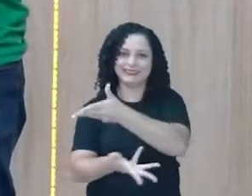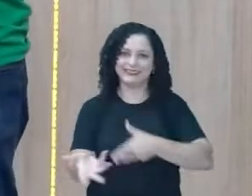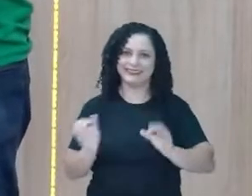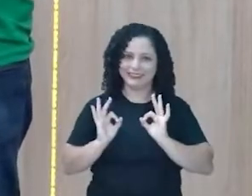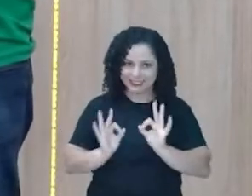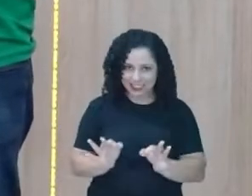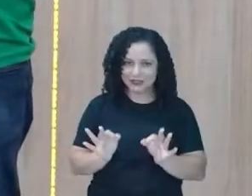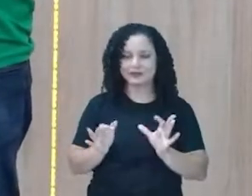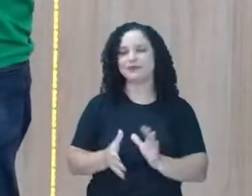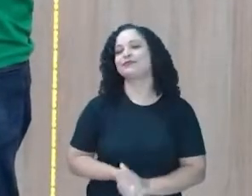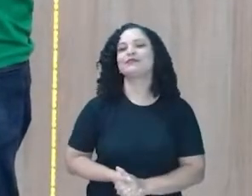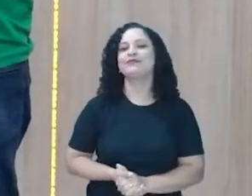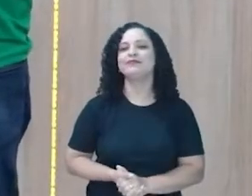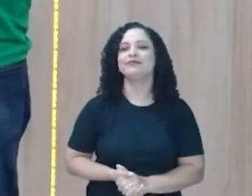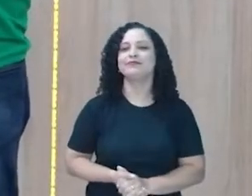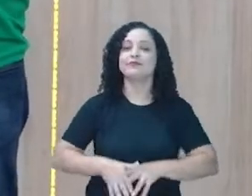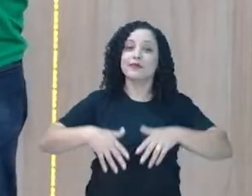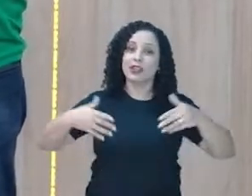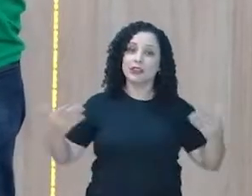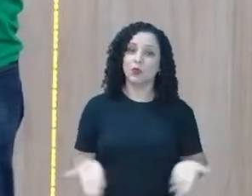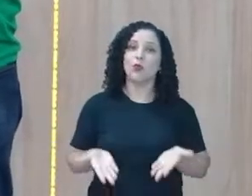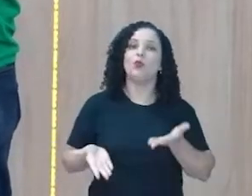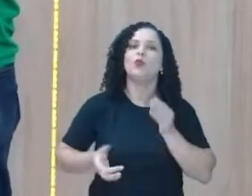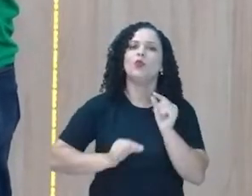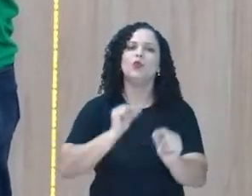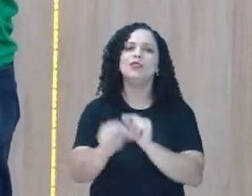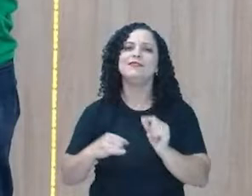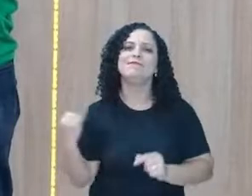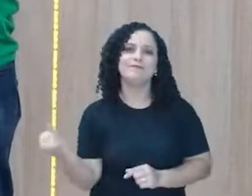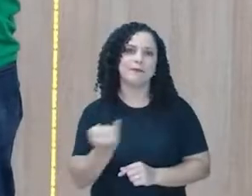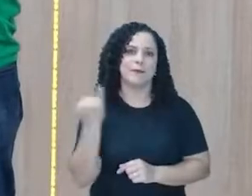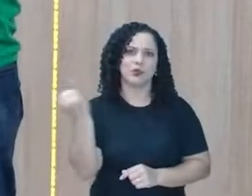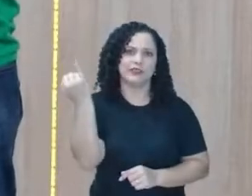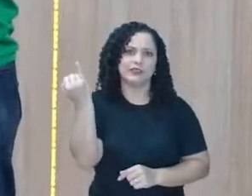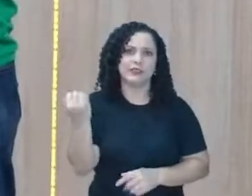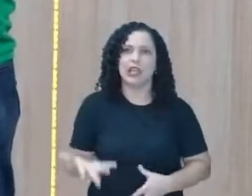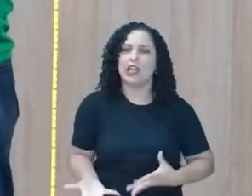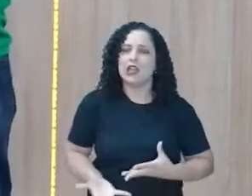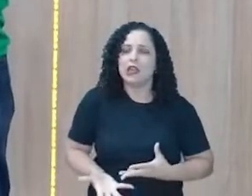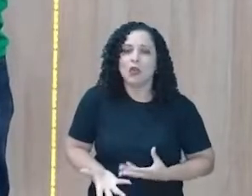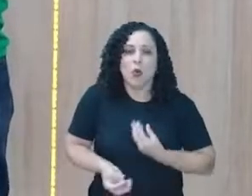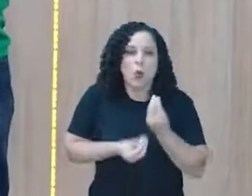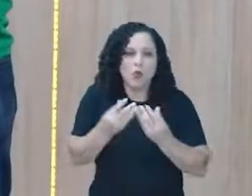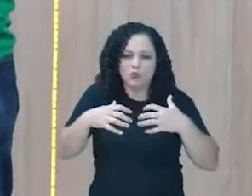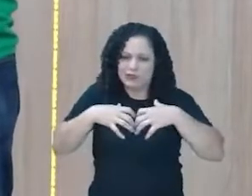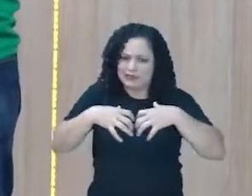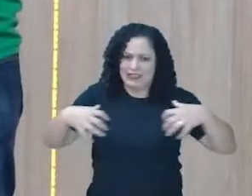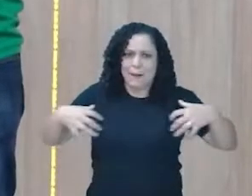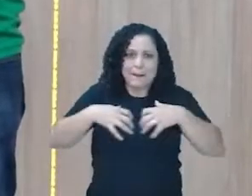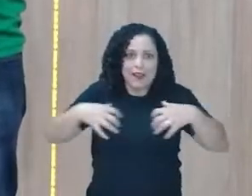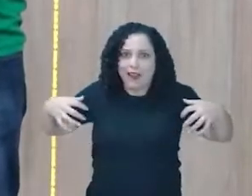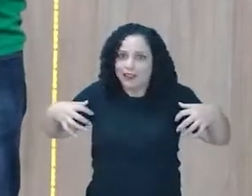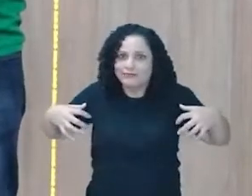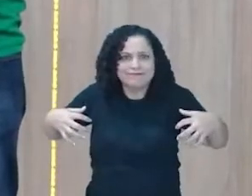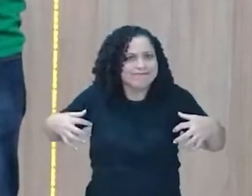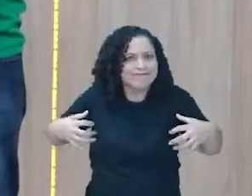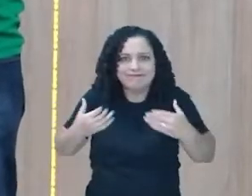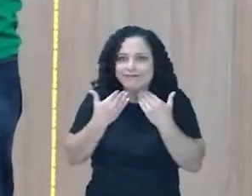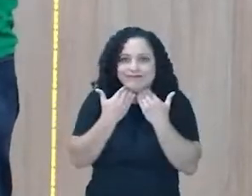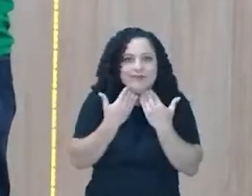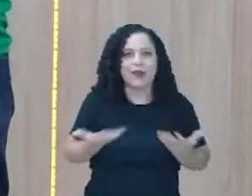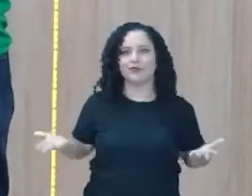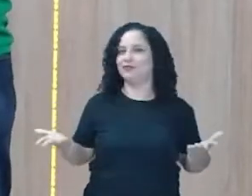essa ideia. Seguinte, uma coisa muito importante, a gente não pode separar, é indissociável. Olha que palavra nova